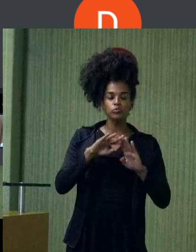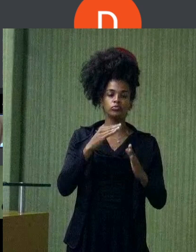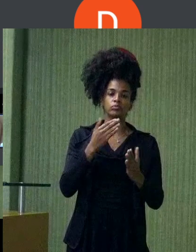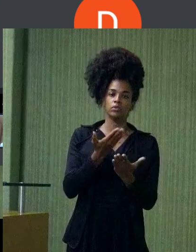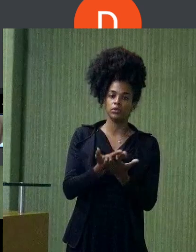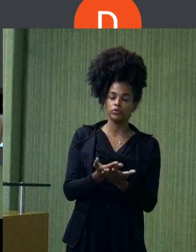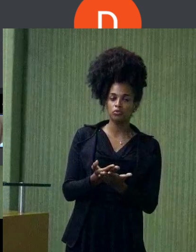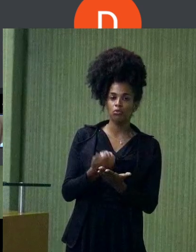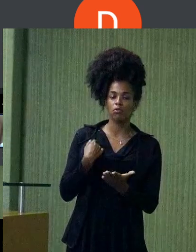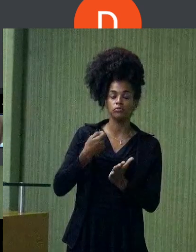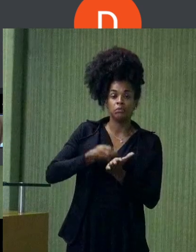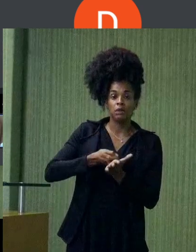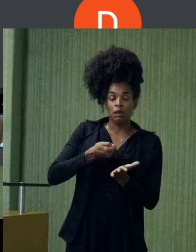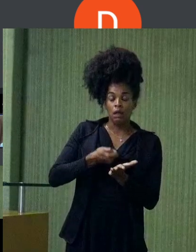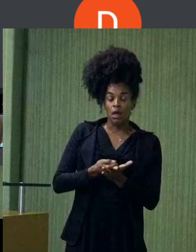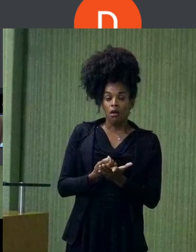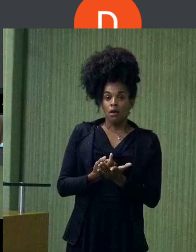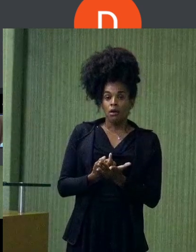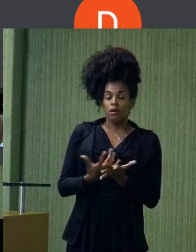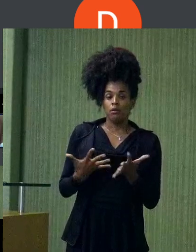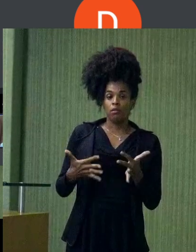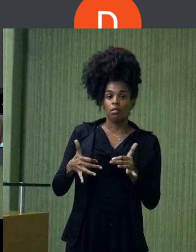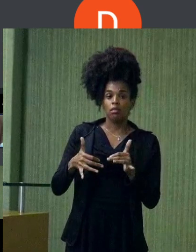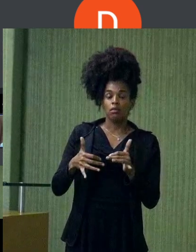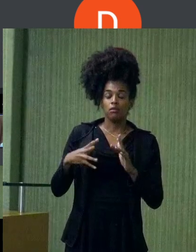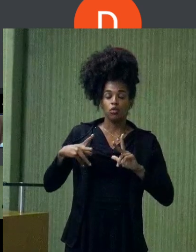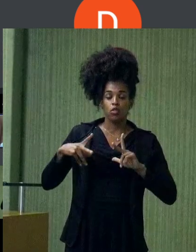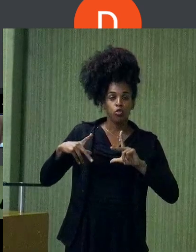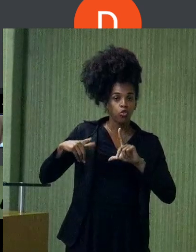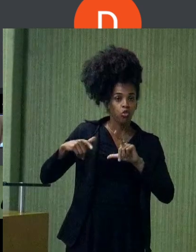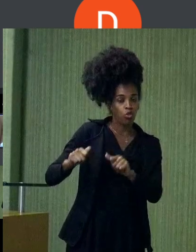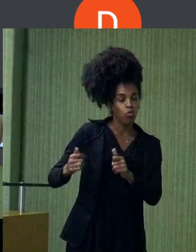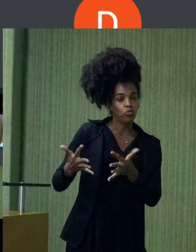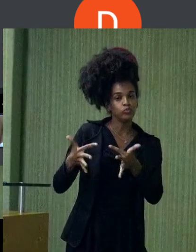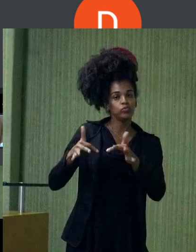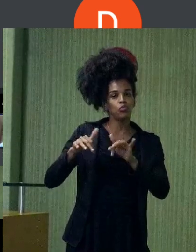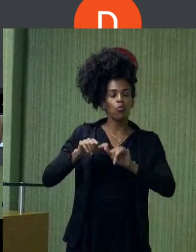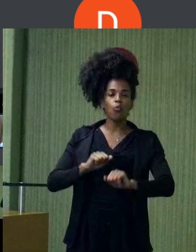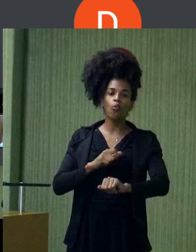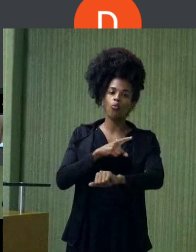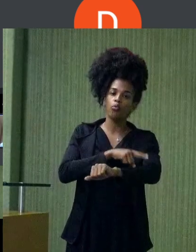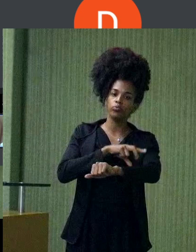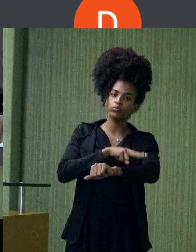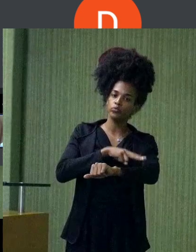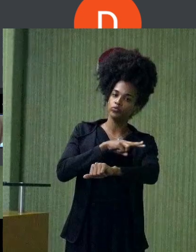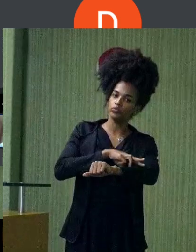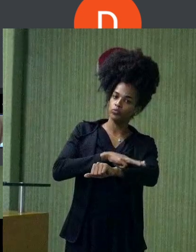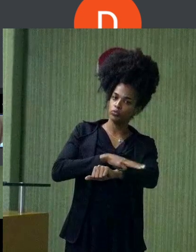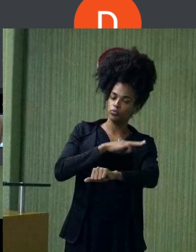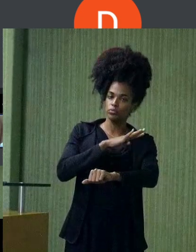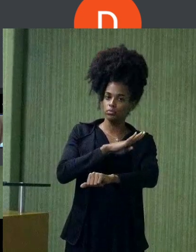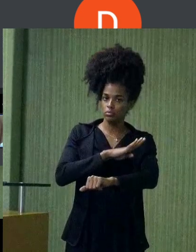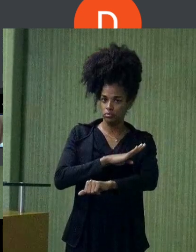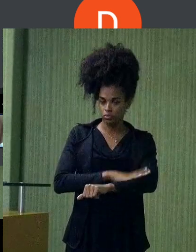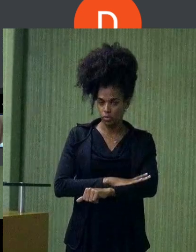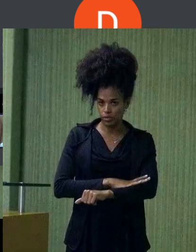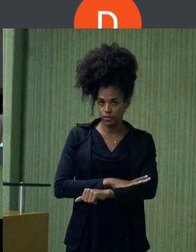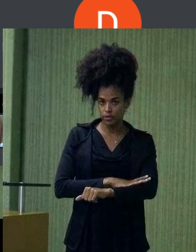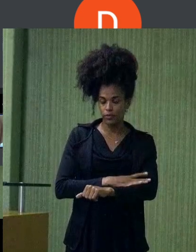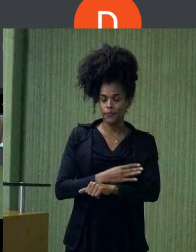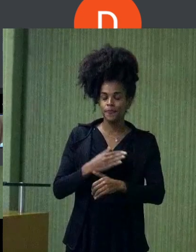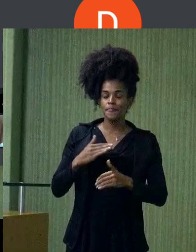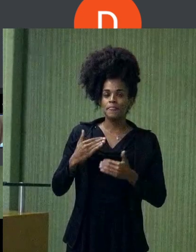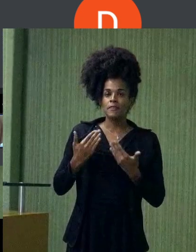conclua o 9º ano do ensino fundamental na idade regular e que pelo menos 85% dos Estudantes